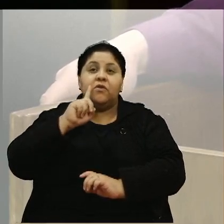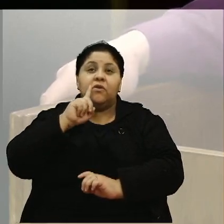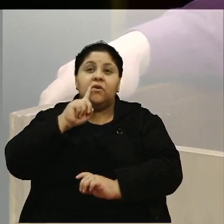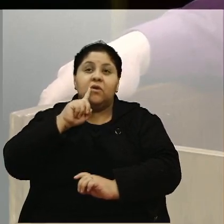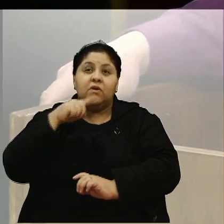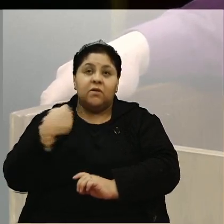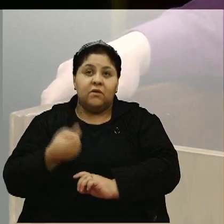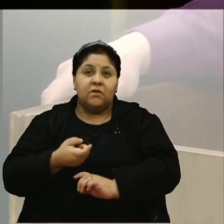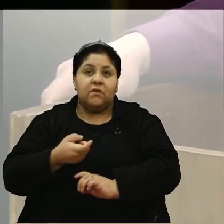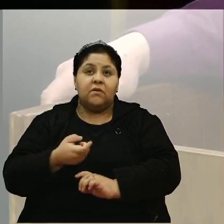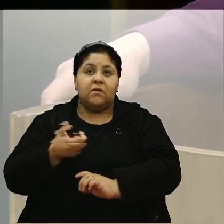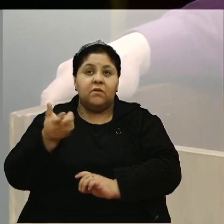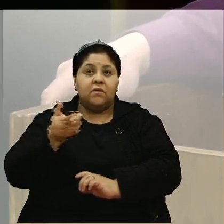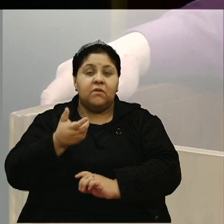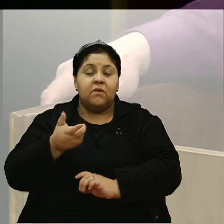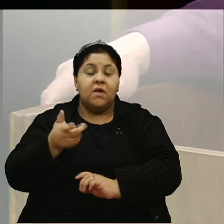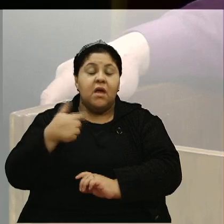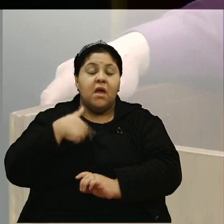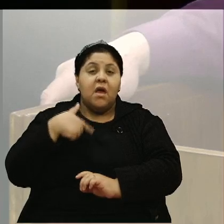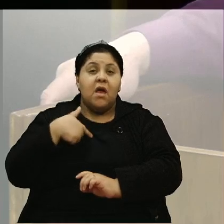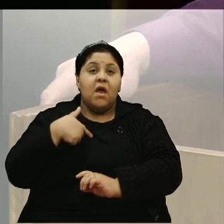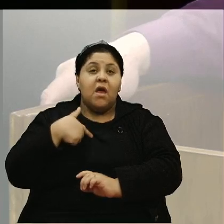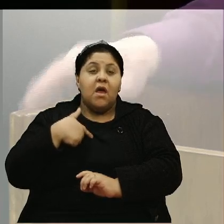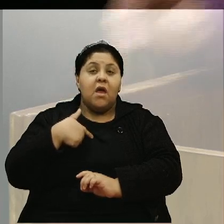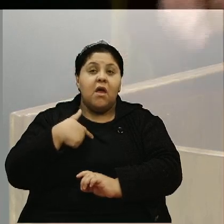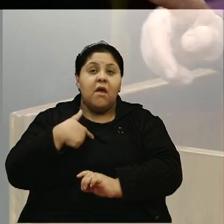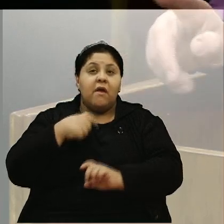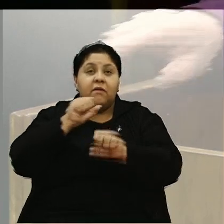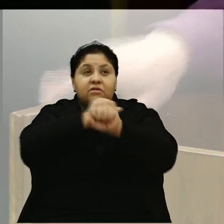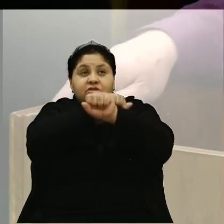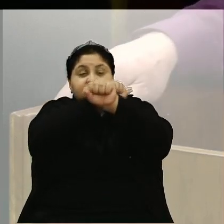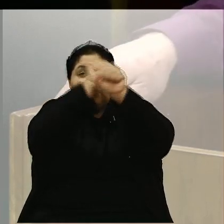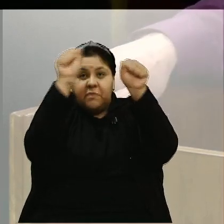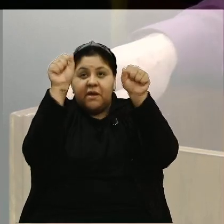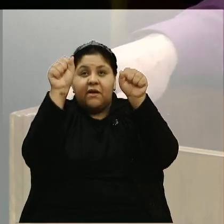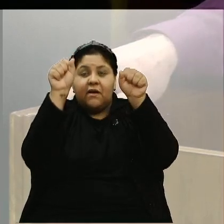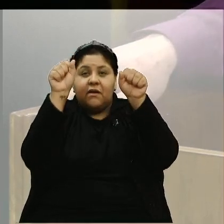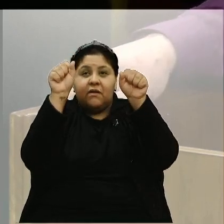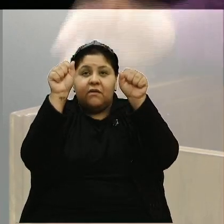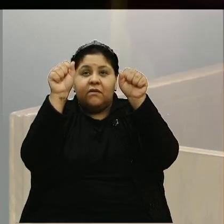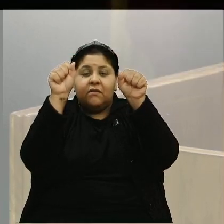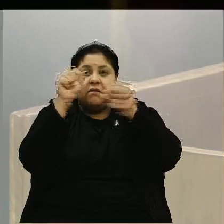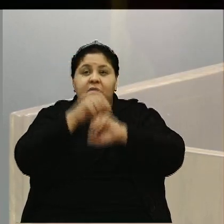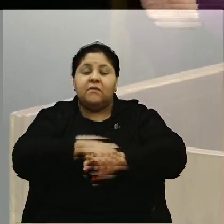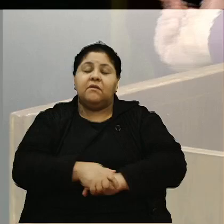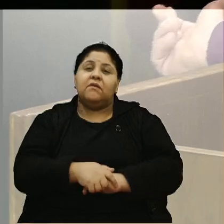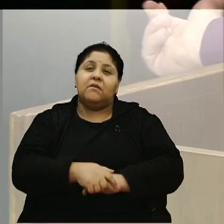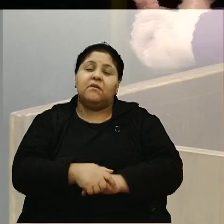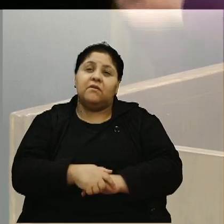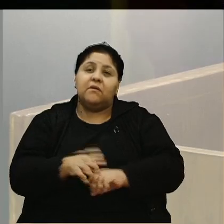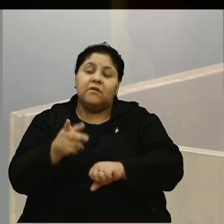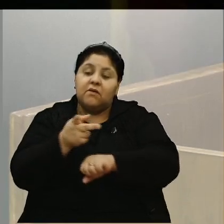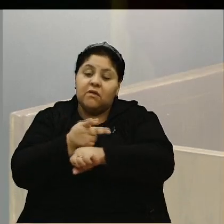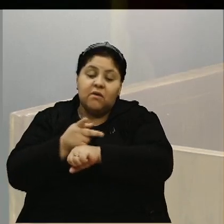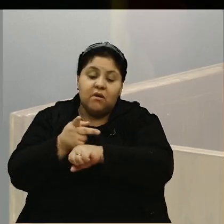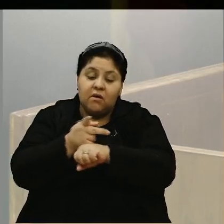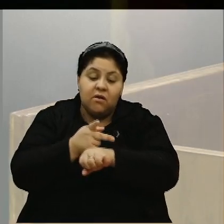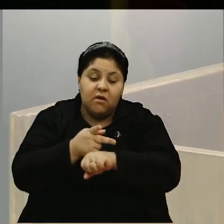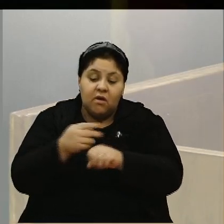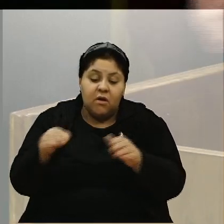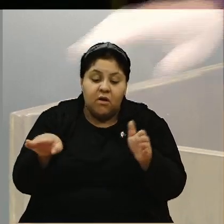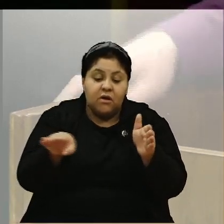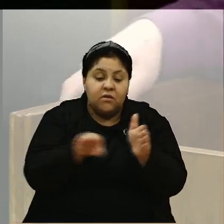E eu procuro sempre de manhã, o Ciro Fábio sabe que eu procuro, muitas vezes quando eu chego, estou